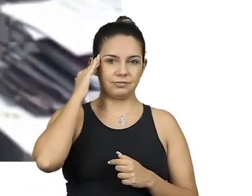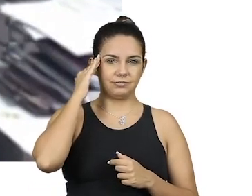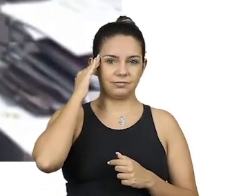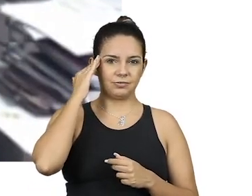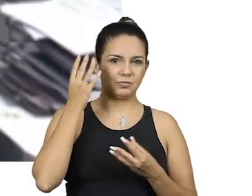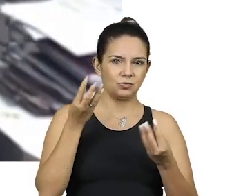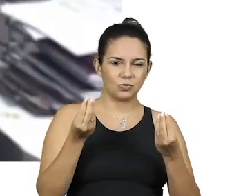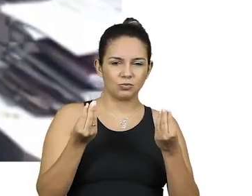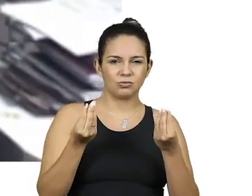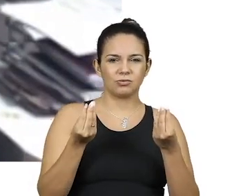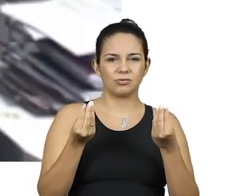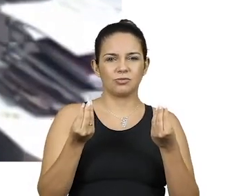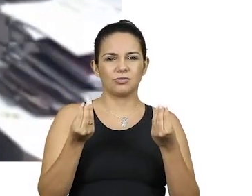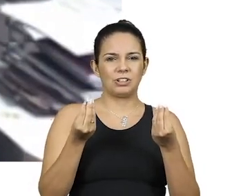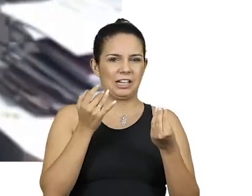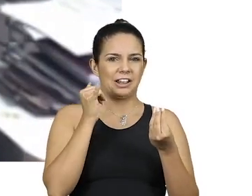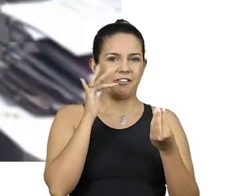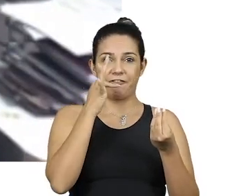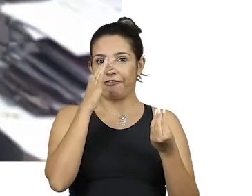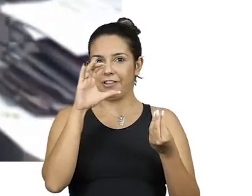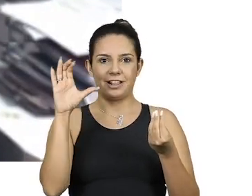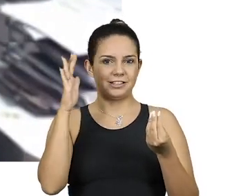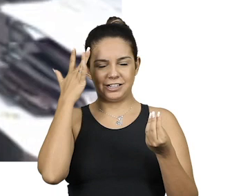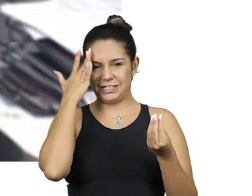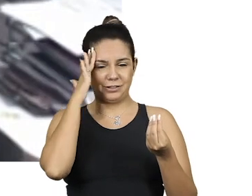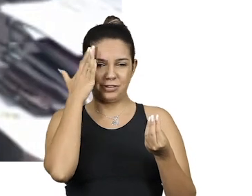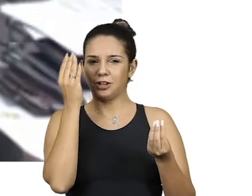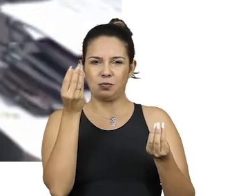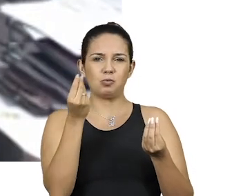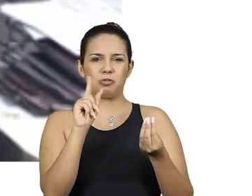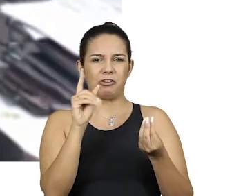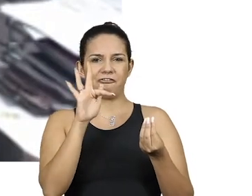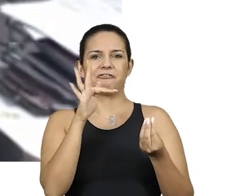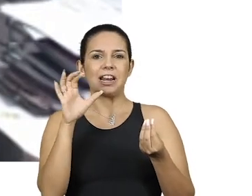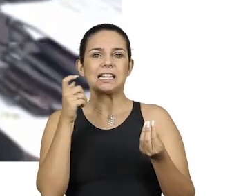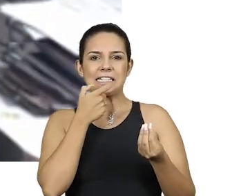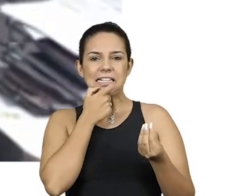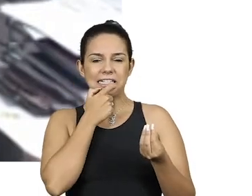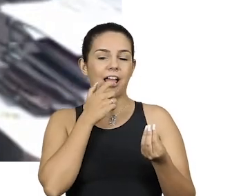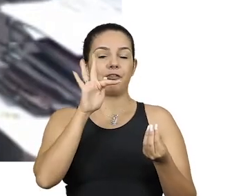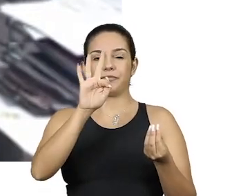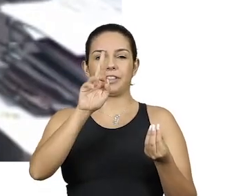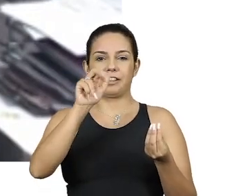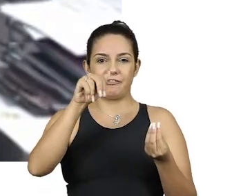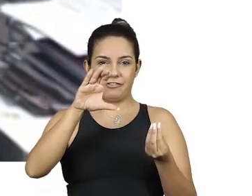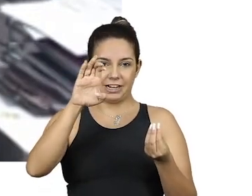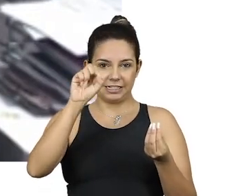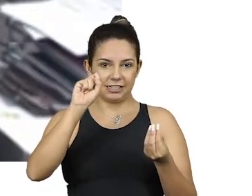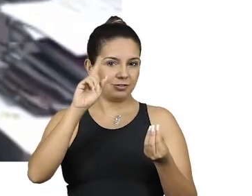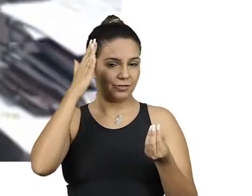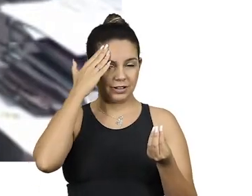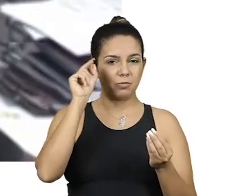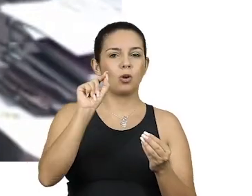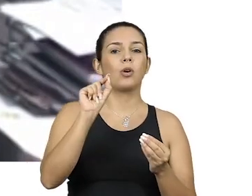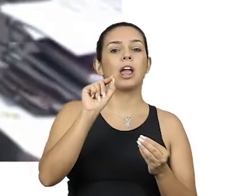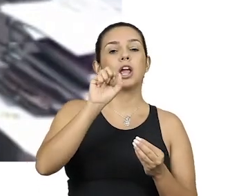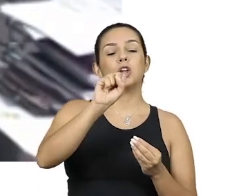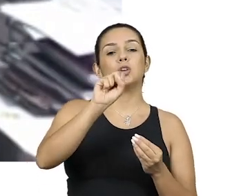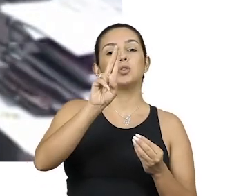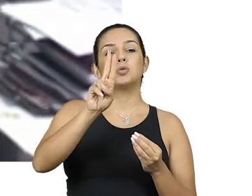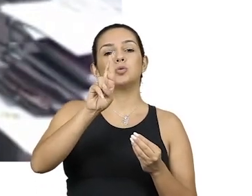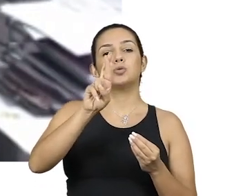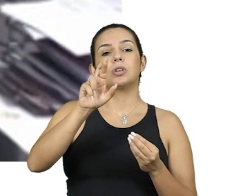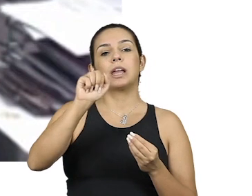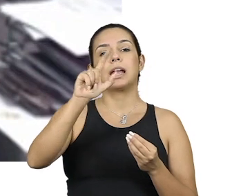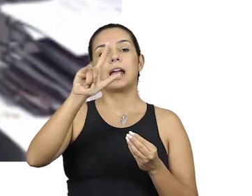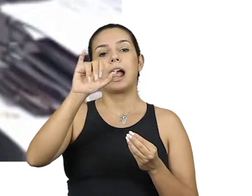muito francês, embora eu lesse francês, e não sabia o que era surrealismo. Ele era um